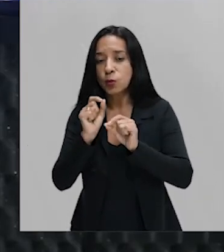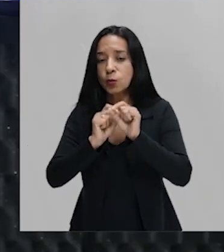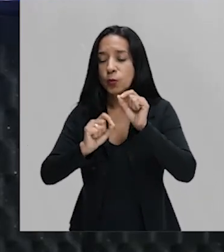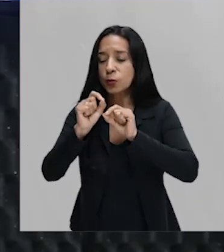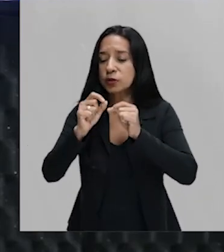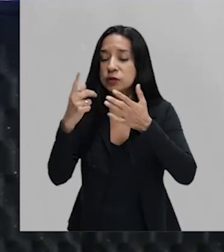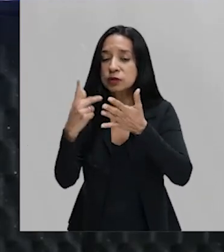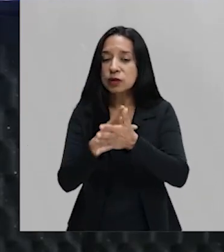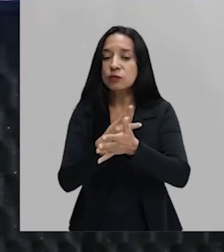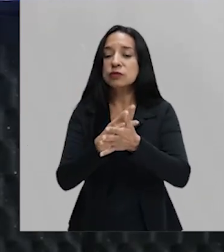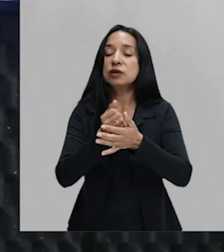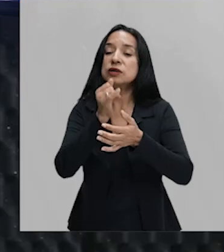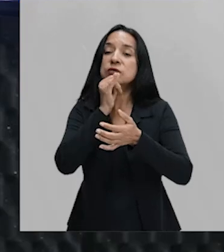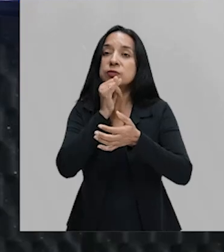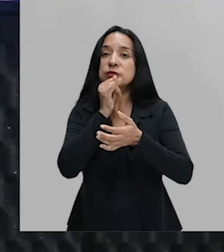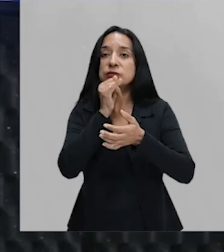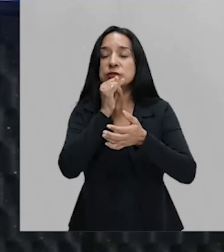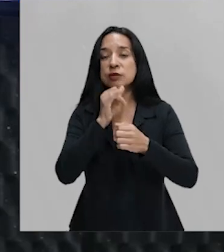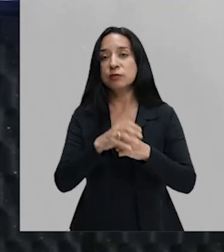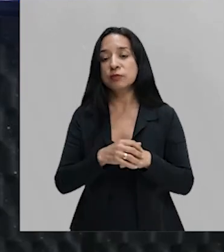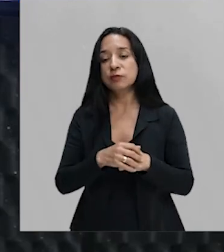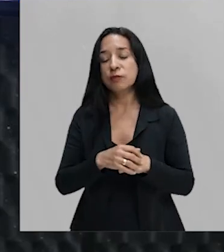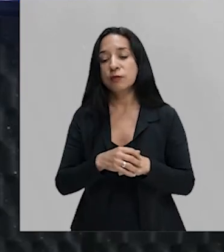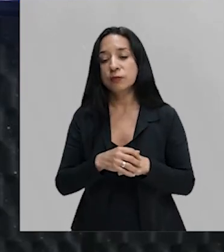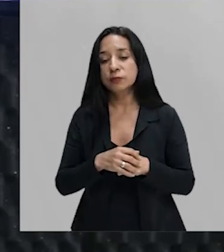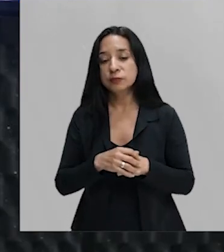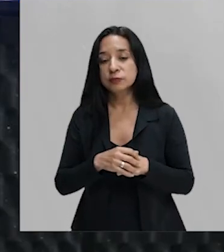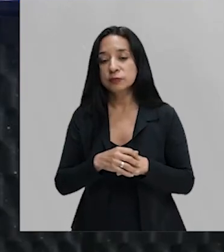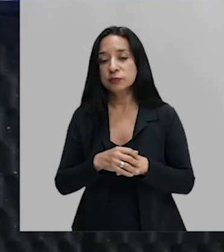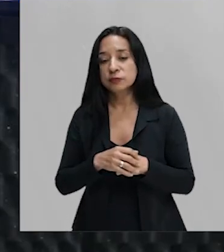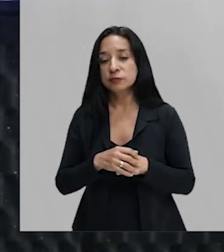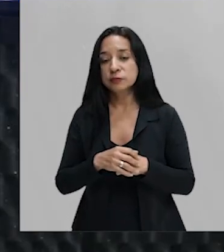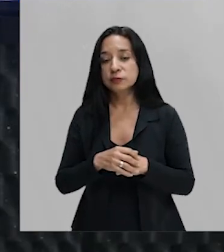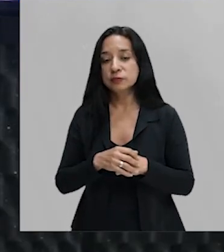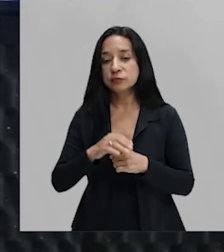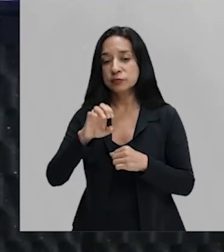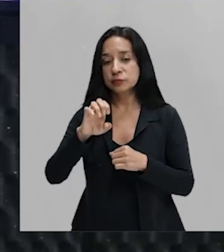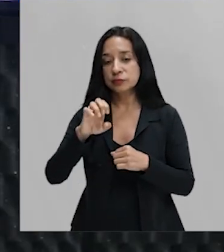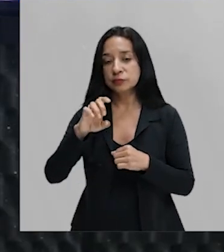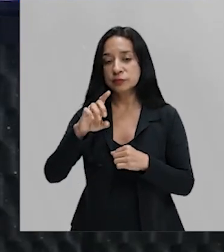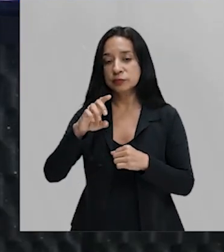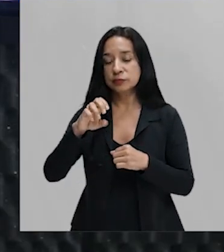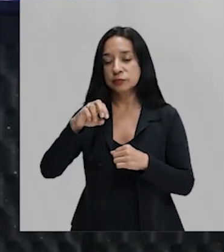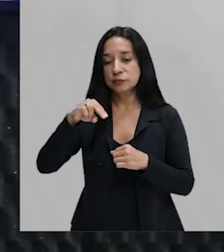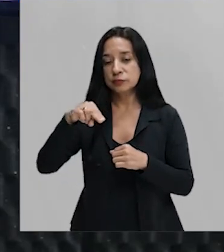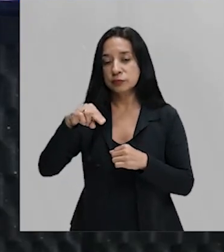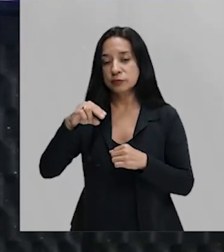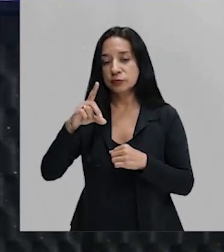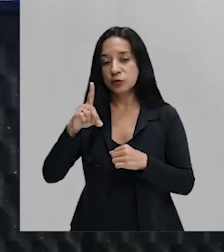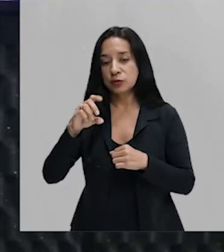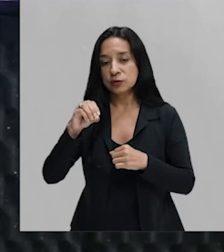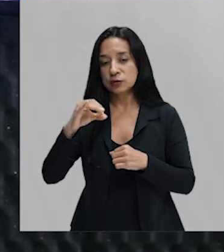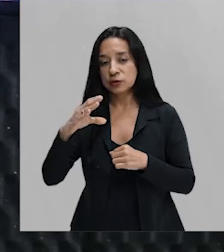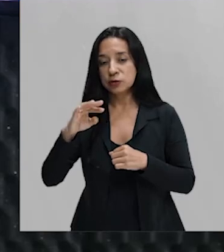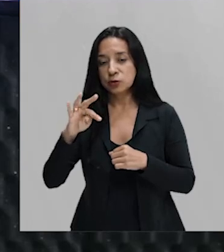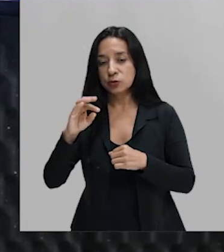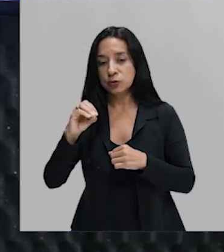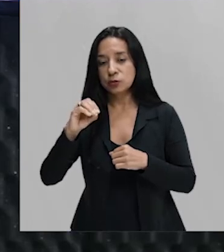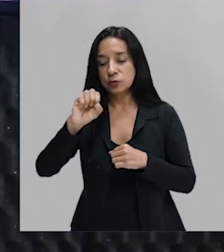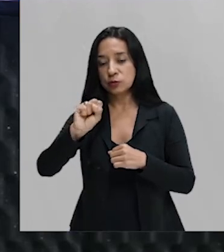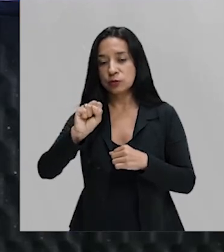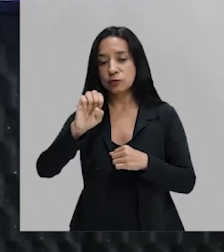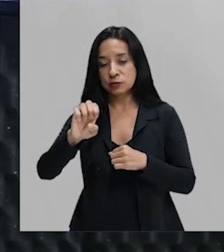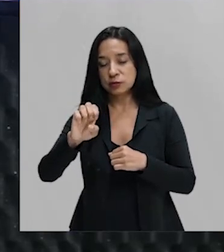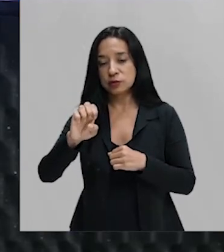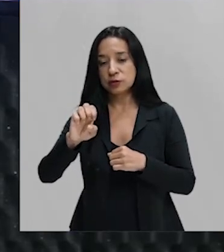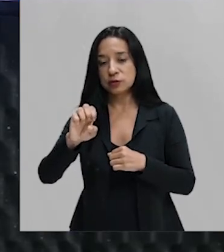que acontece, por exemplo, com a endocitose. O que é endocitose? O